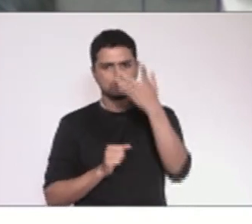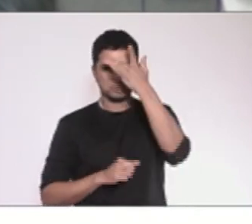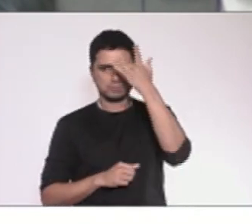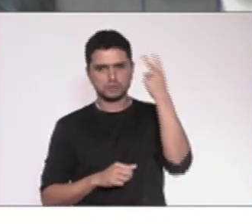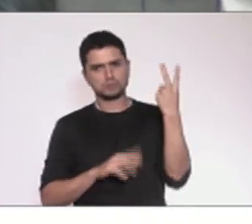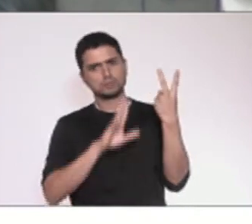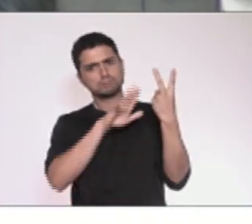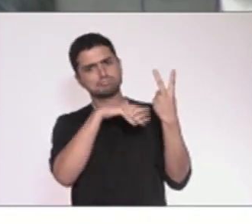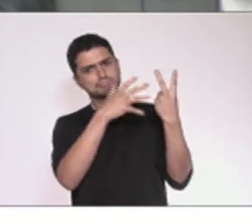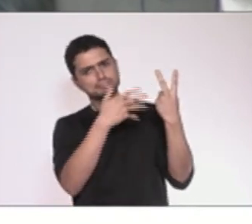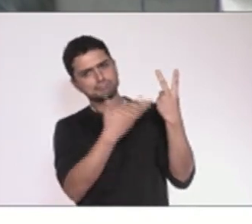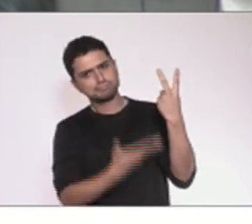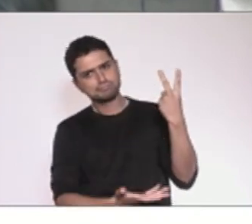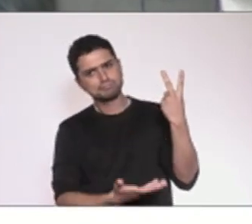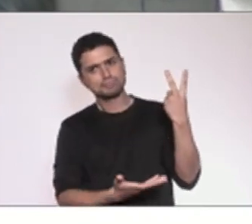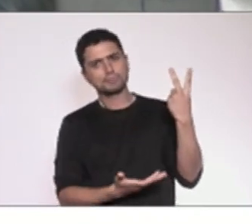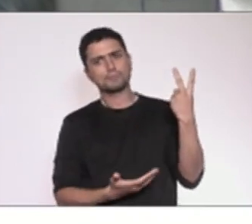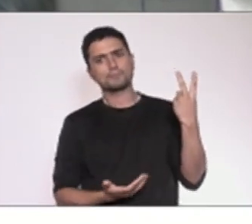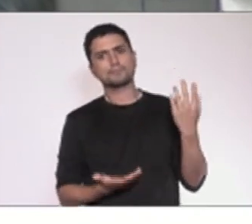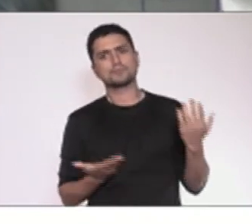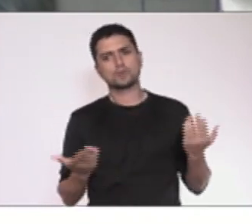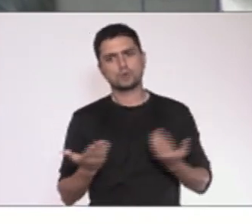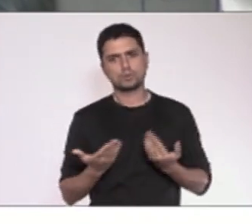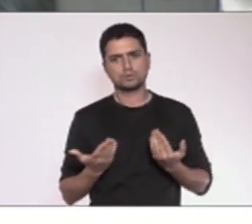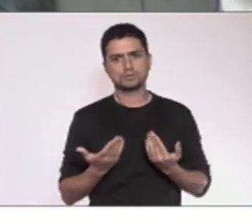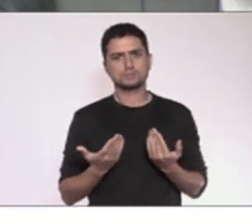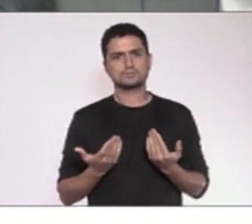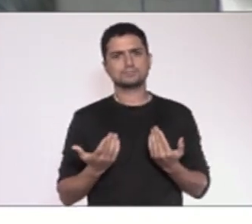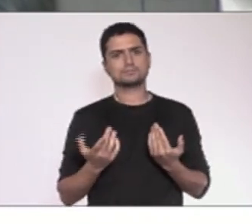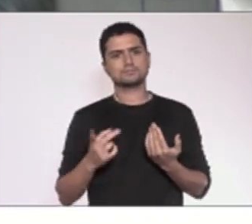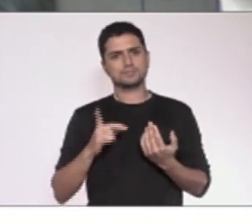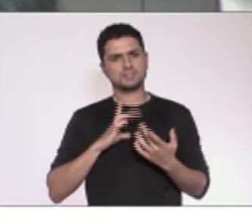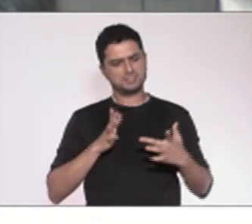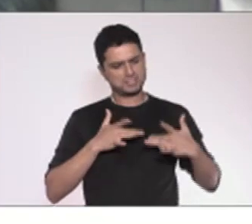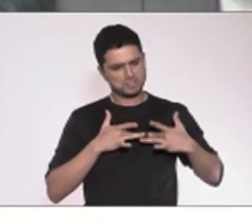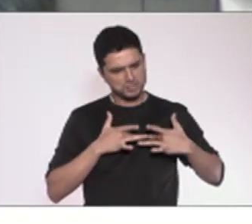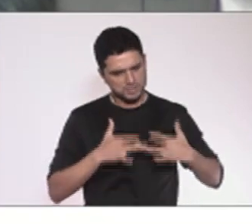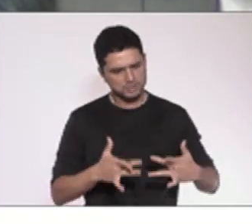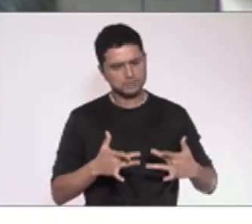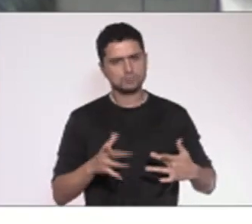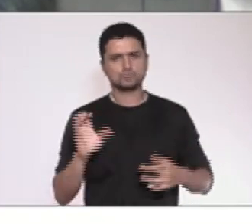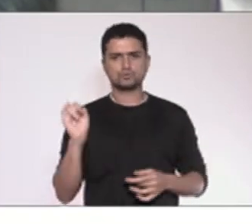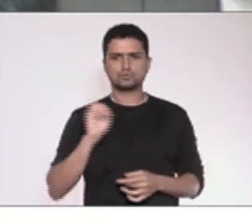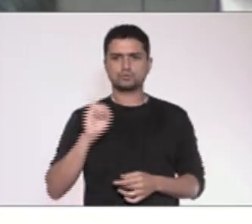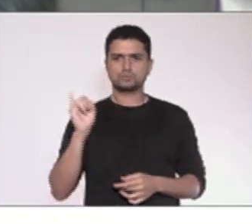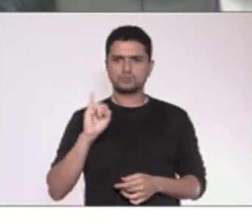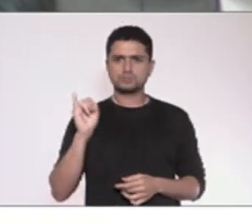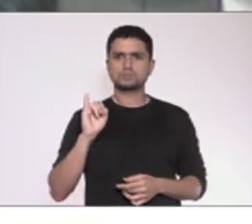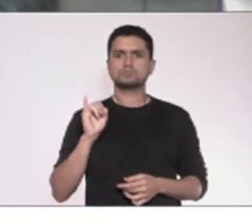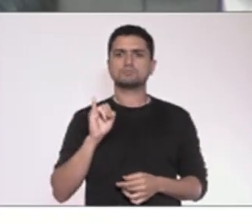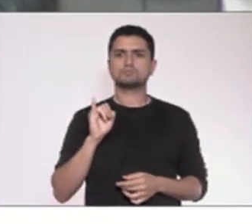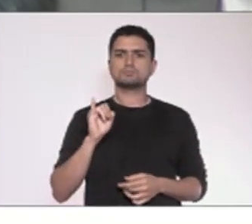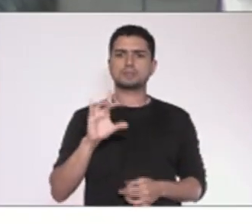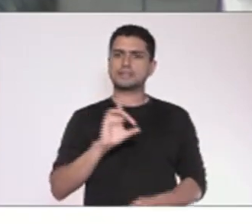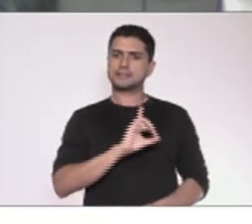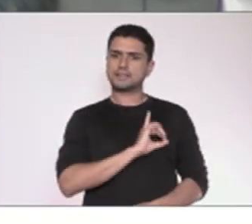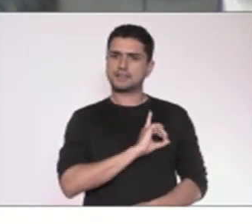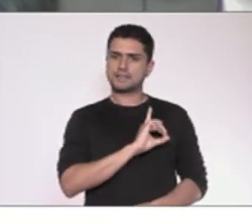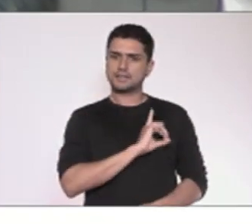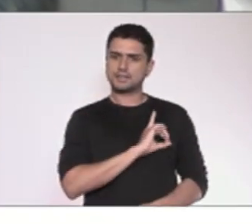com uma dedicação muito grande às suas instituições. Tanto o